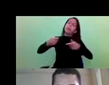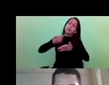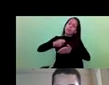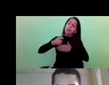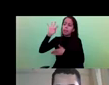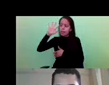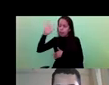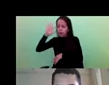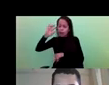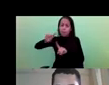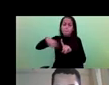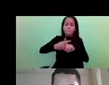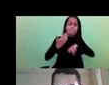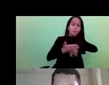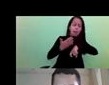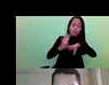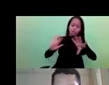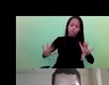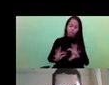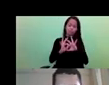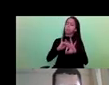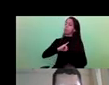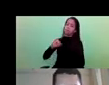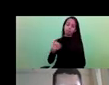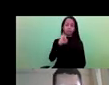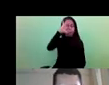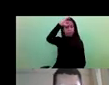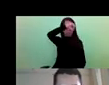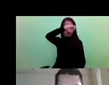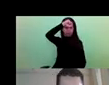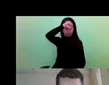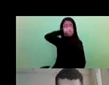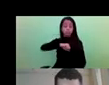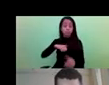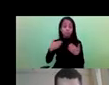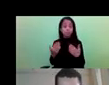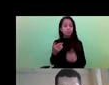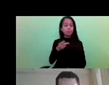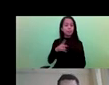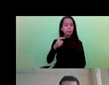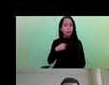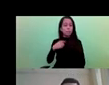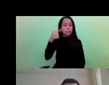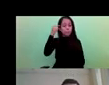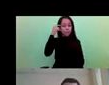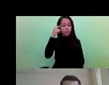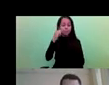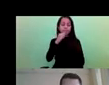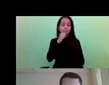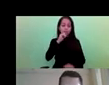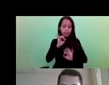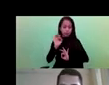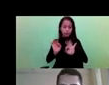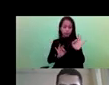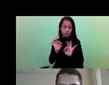de objetivos. E veja, quando eu penso no planejamento, numa